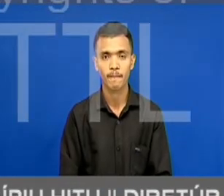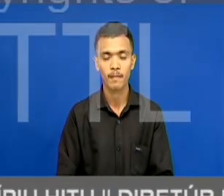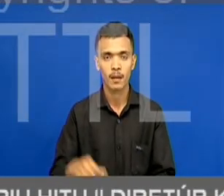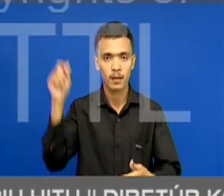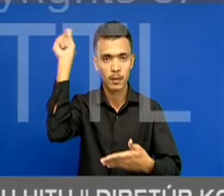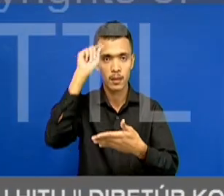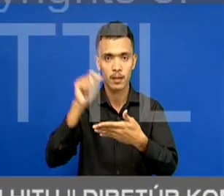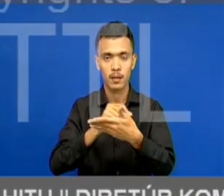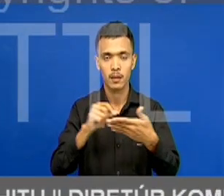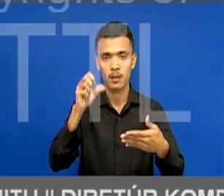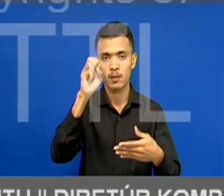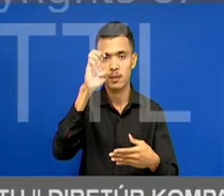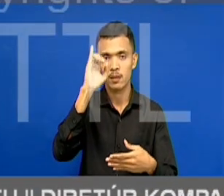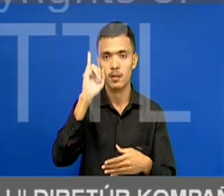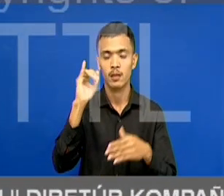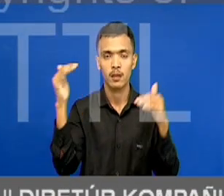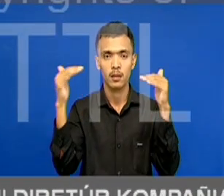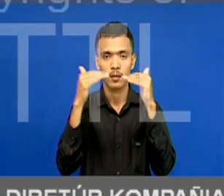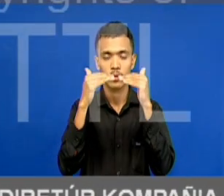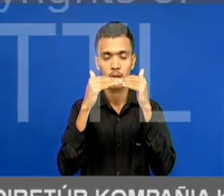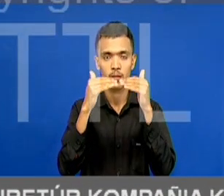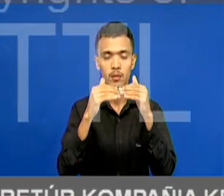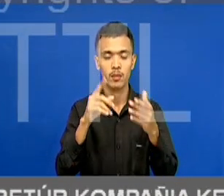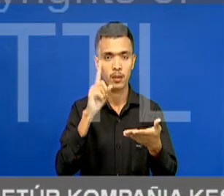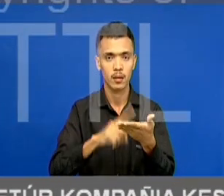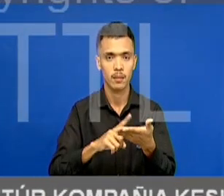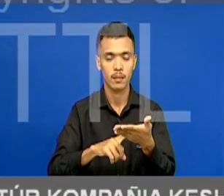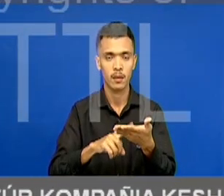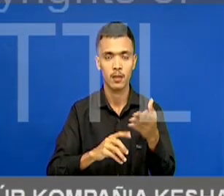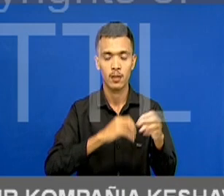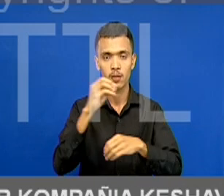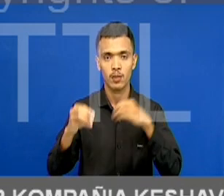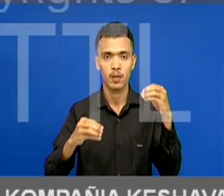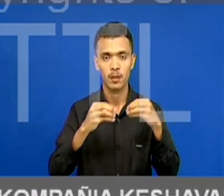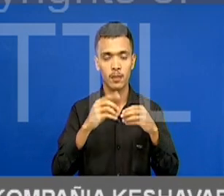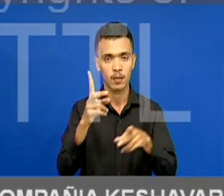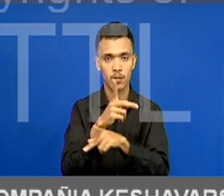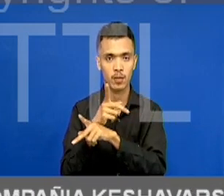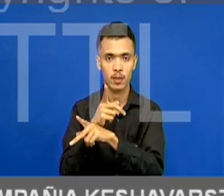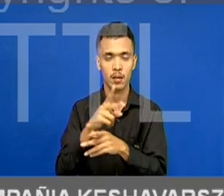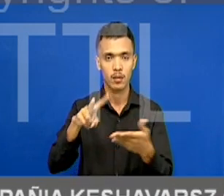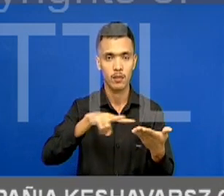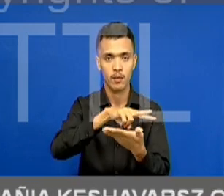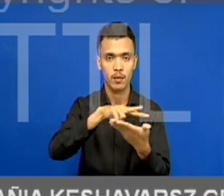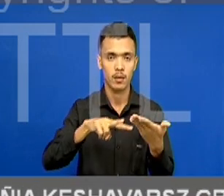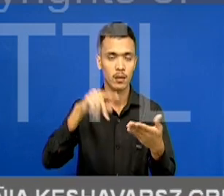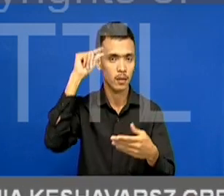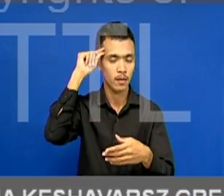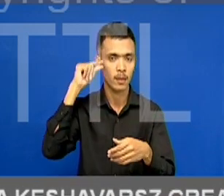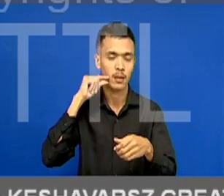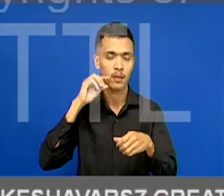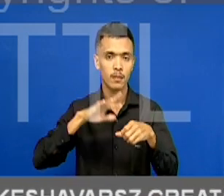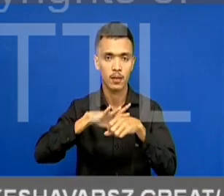Secretario de Estado de Igualdad convoca encuentro con rede referral con de debate con nueva medida de prevención de violencia basada en género y